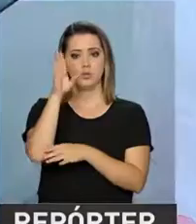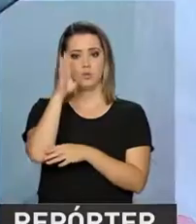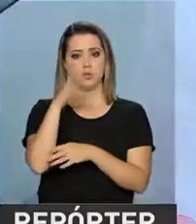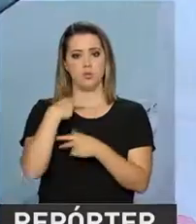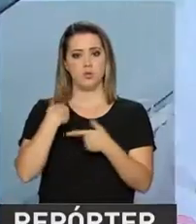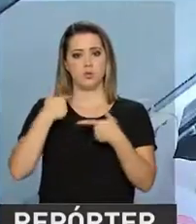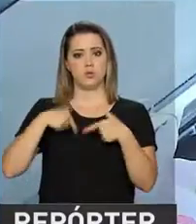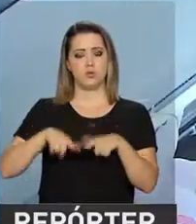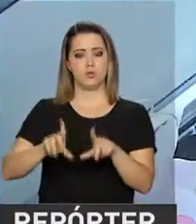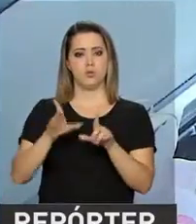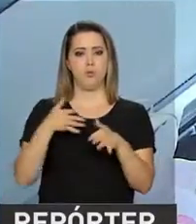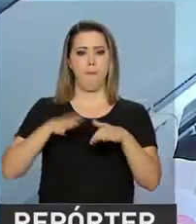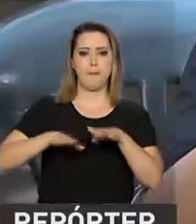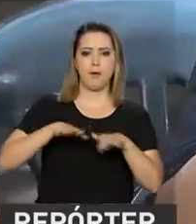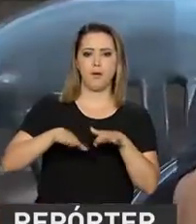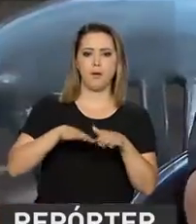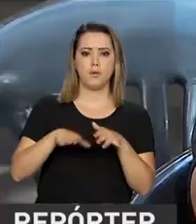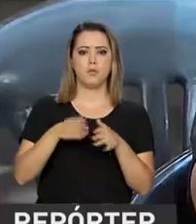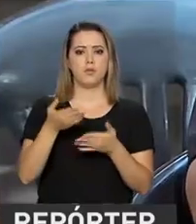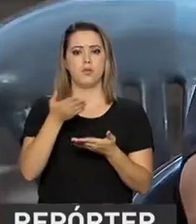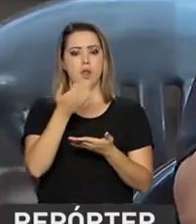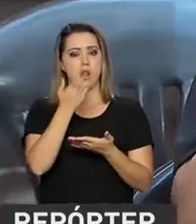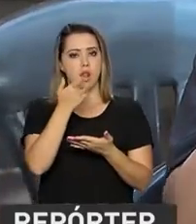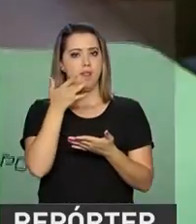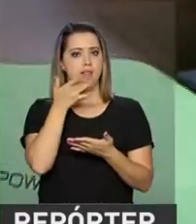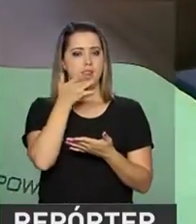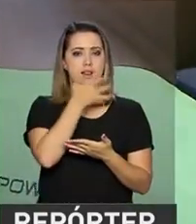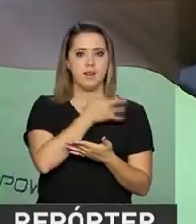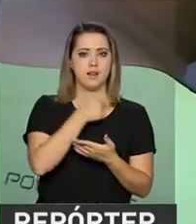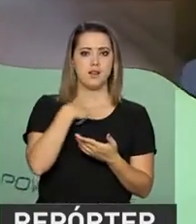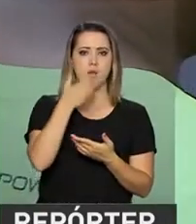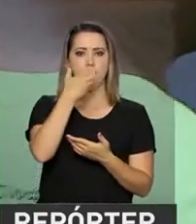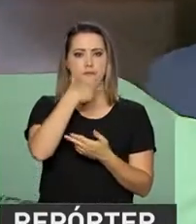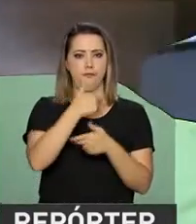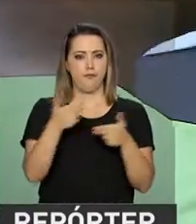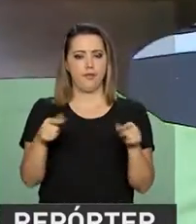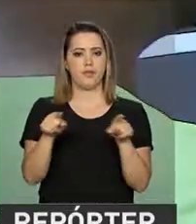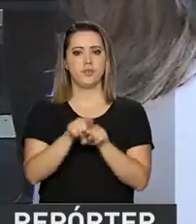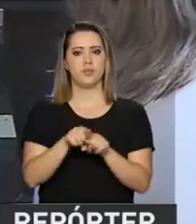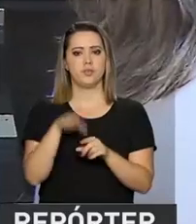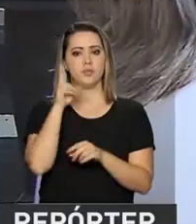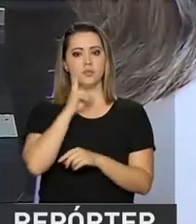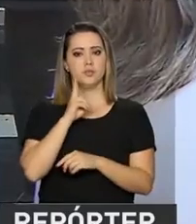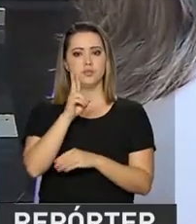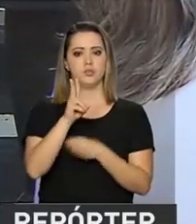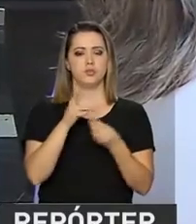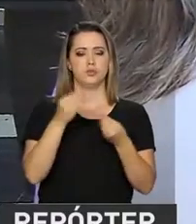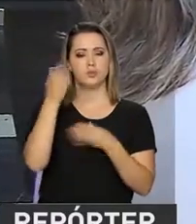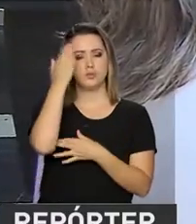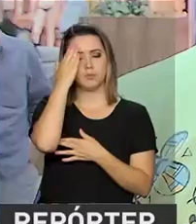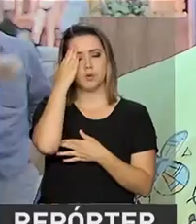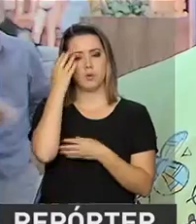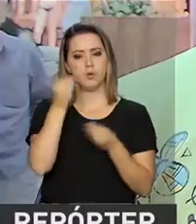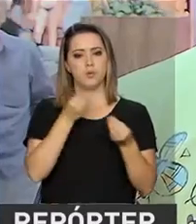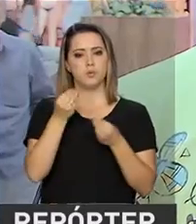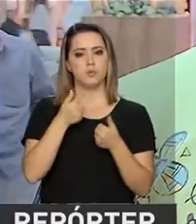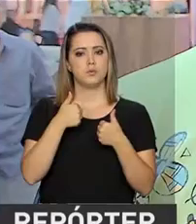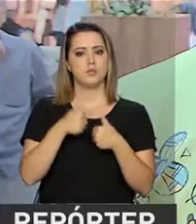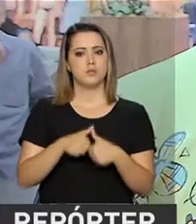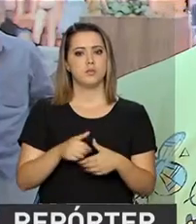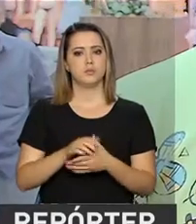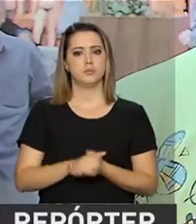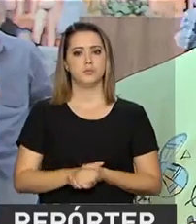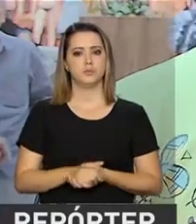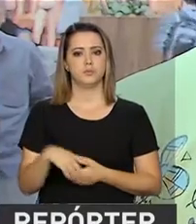uma massagem salada de frutas e uma consulta ali mesmo onde recebeu orientações médicas no nosso dia a dia